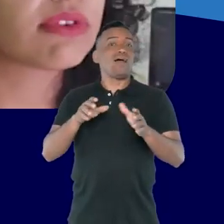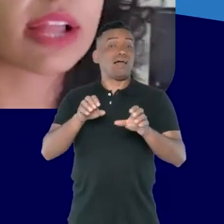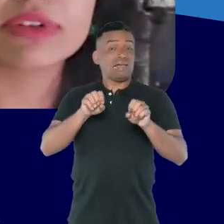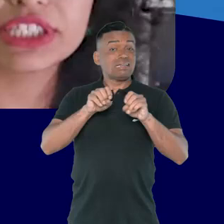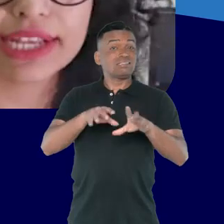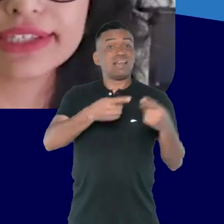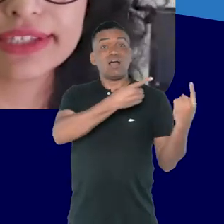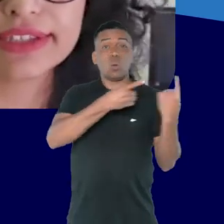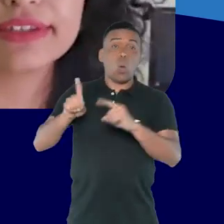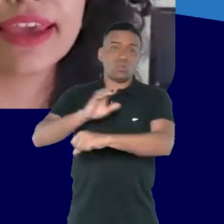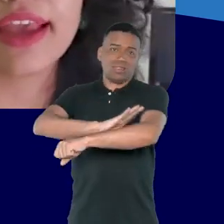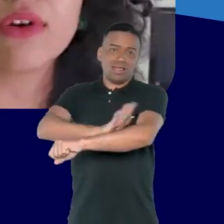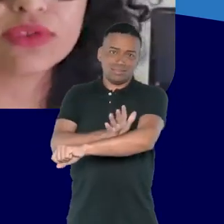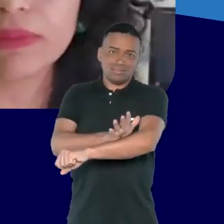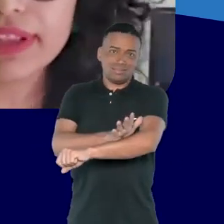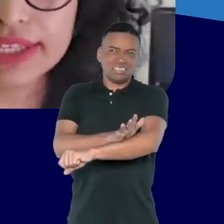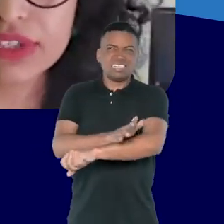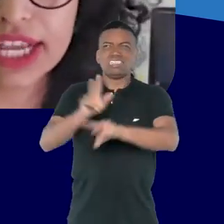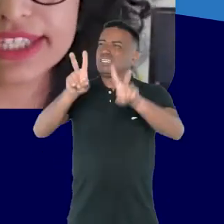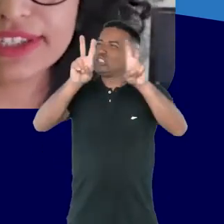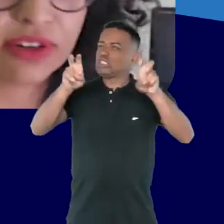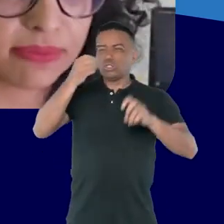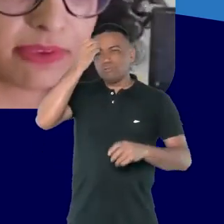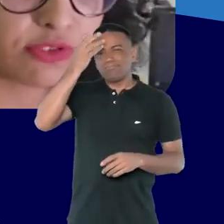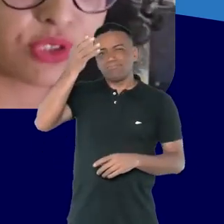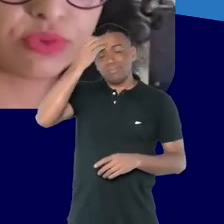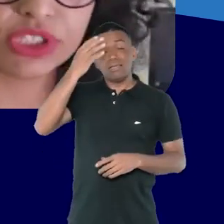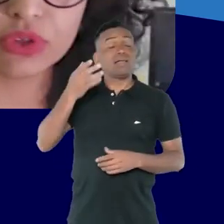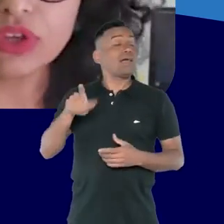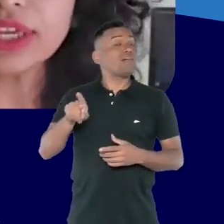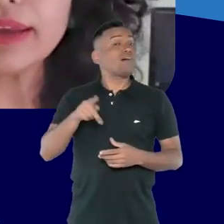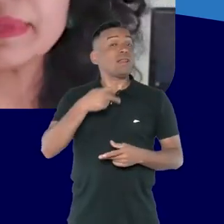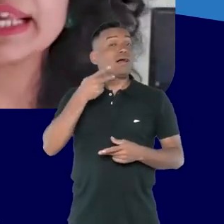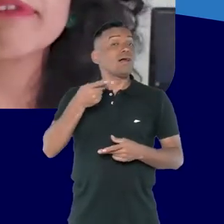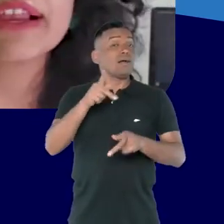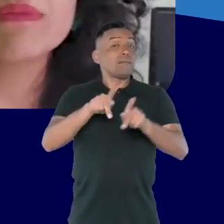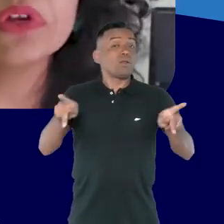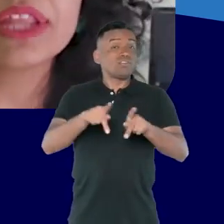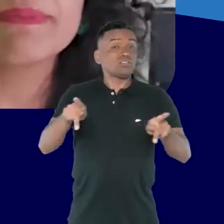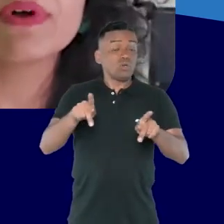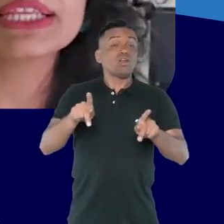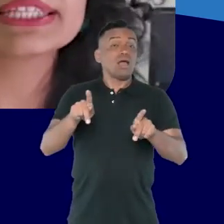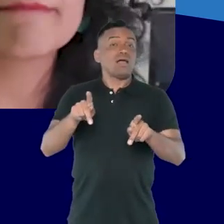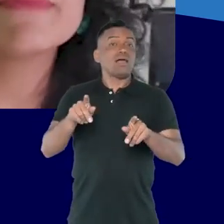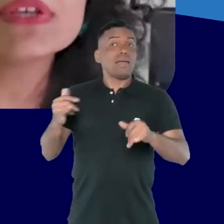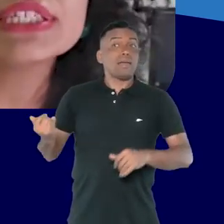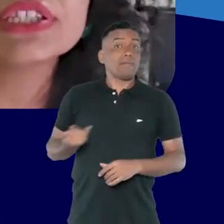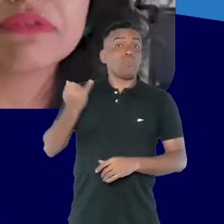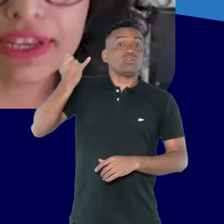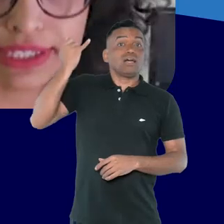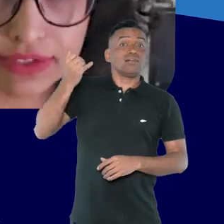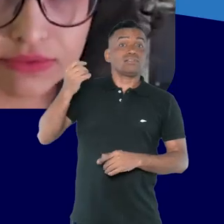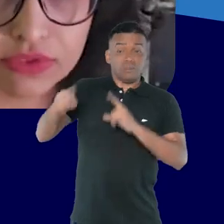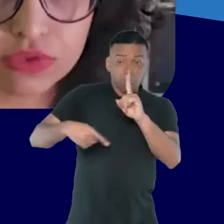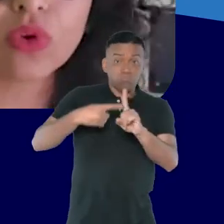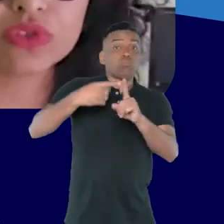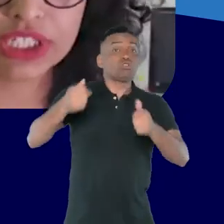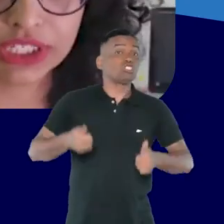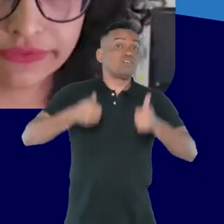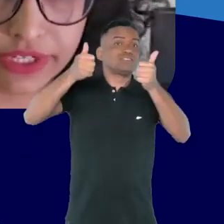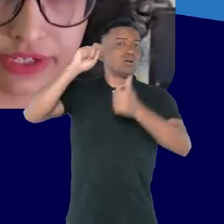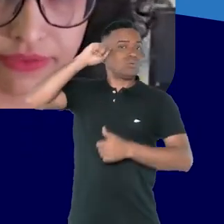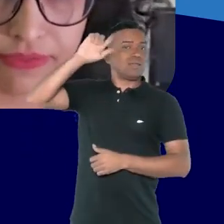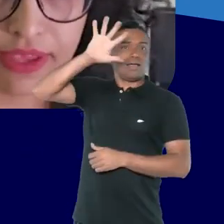como ser um educador antirracista. É algo sobre educação antirracista, agora me fugiu o título. Mas ela fala muito da importância da positivação